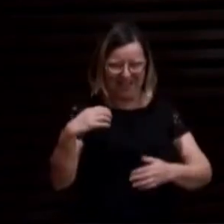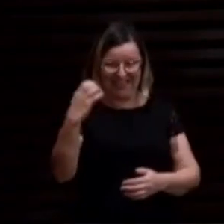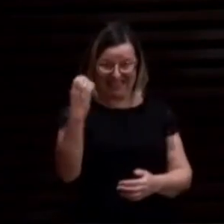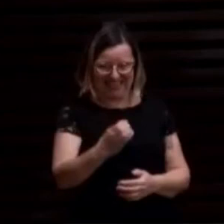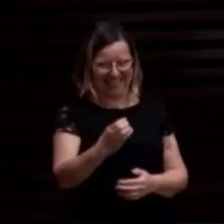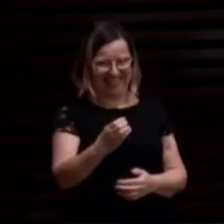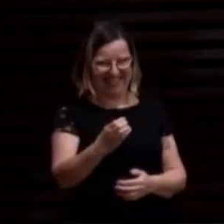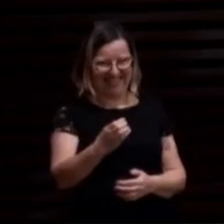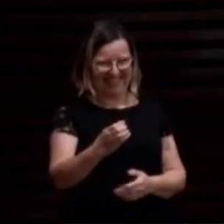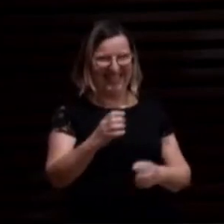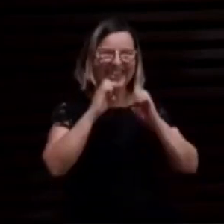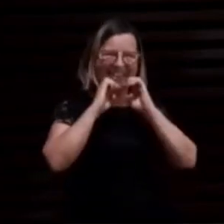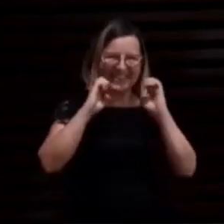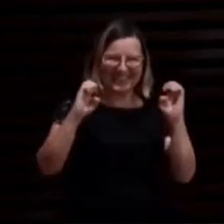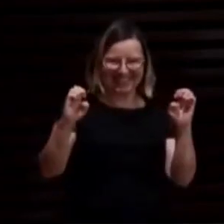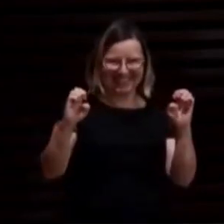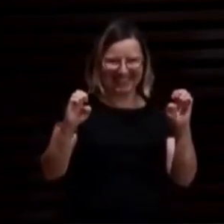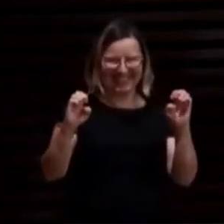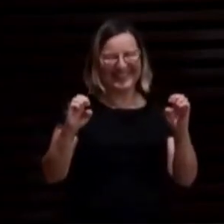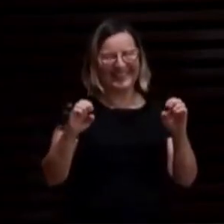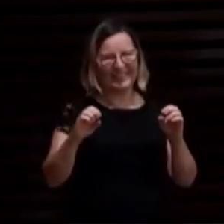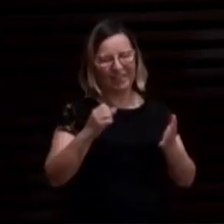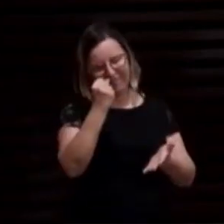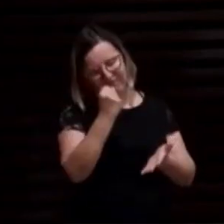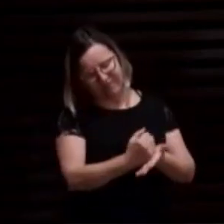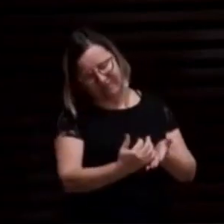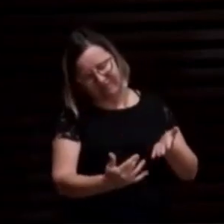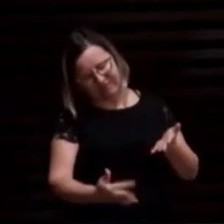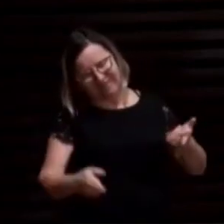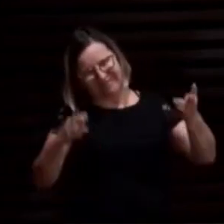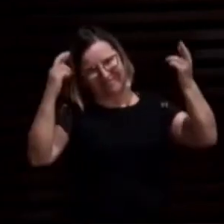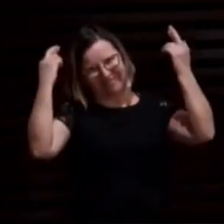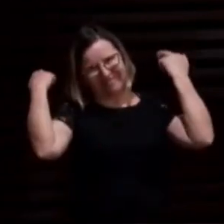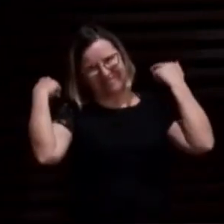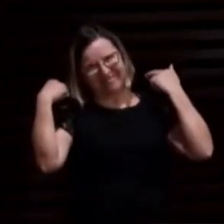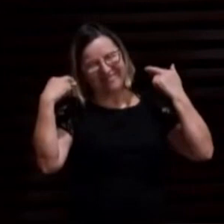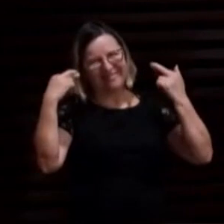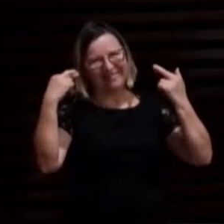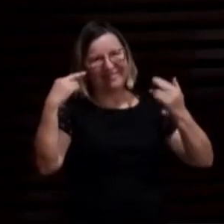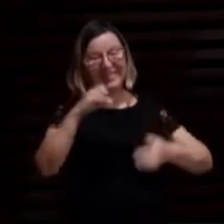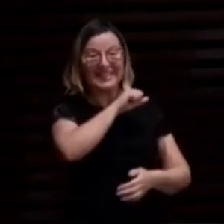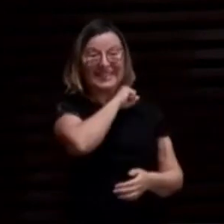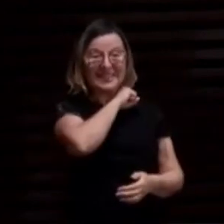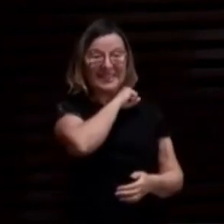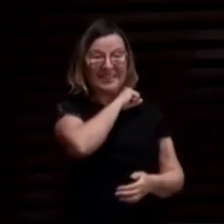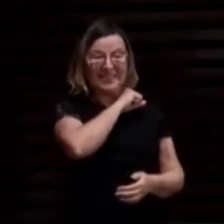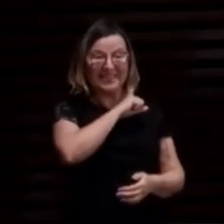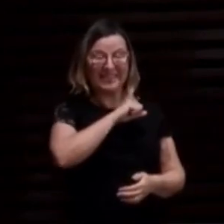O evangelho é o sangue do Cordeiro. É o sacrifício de